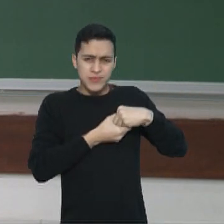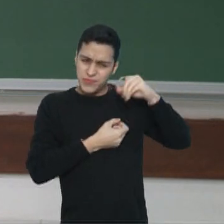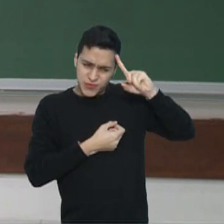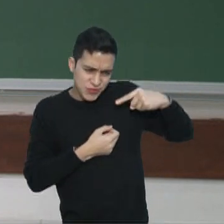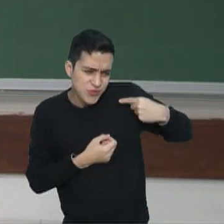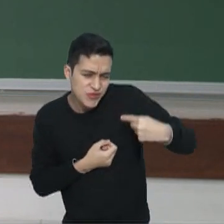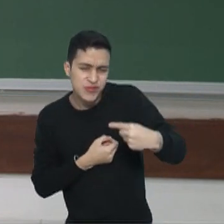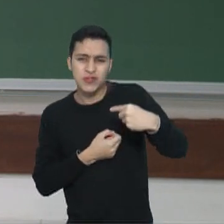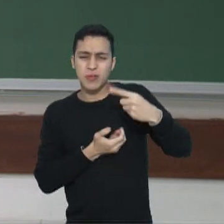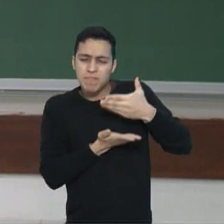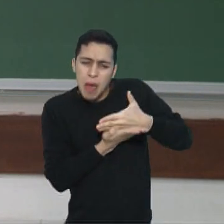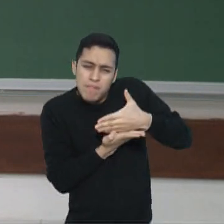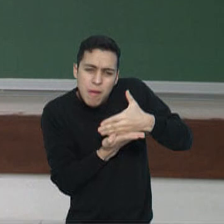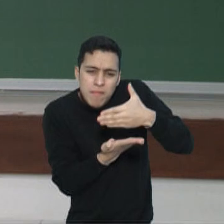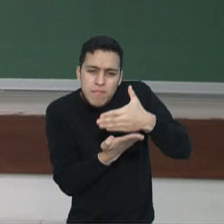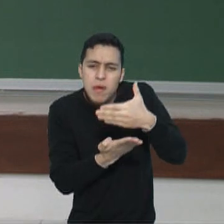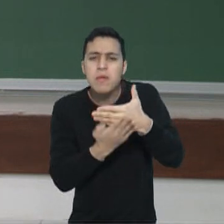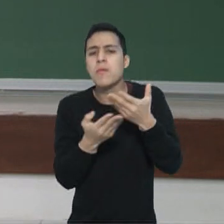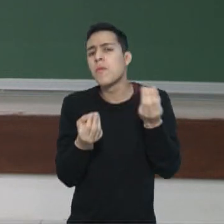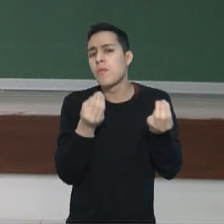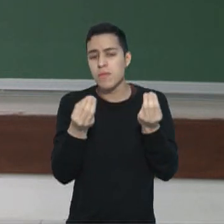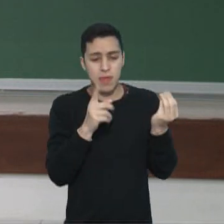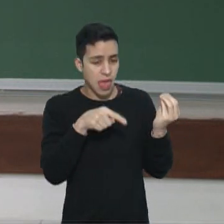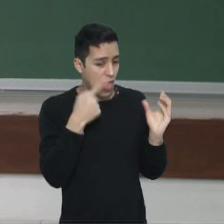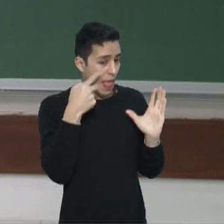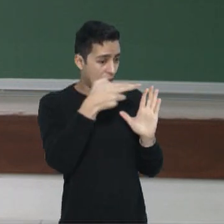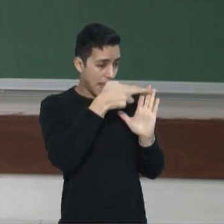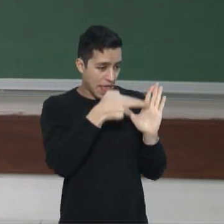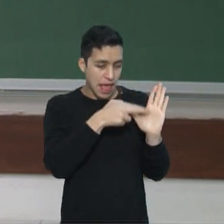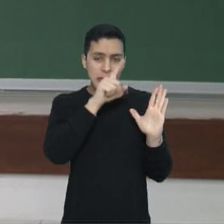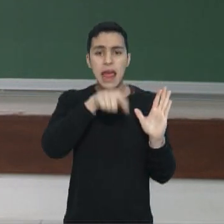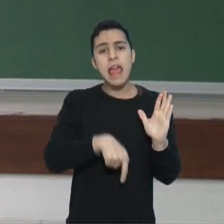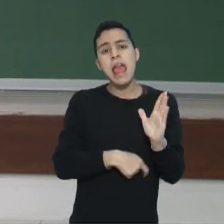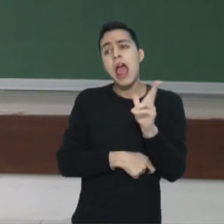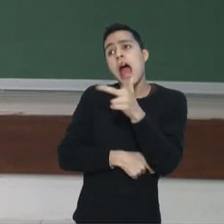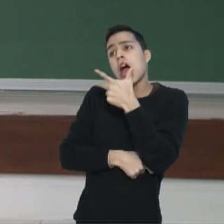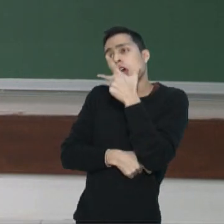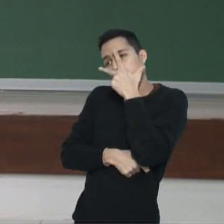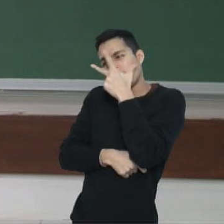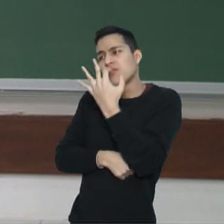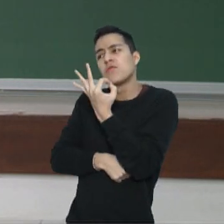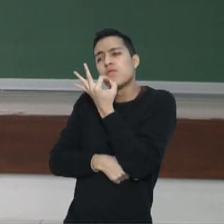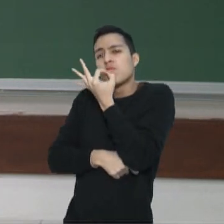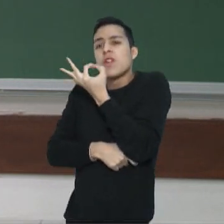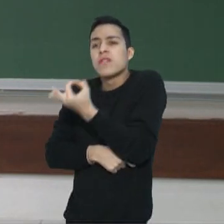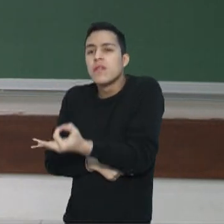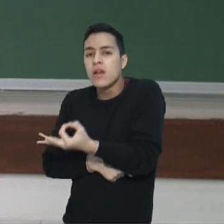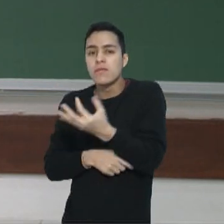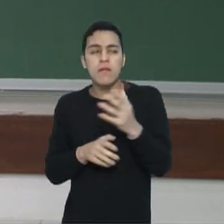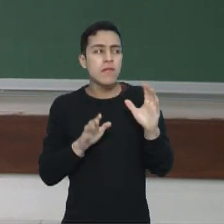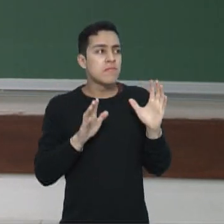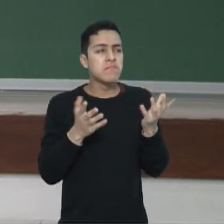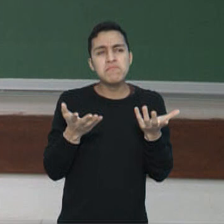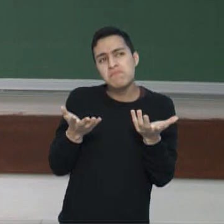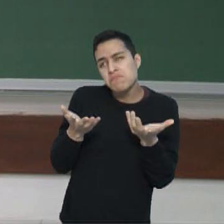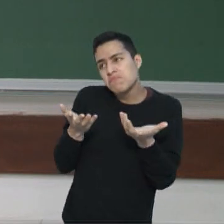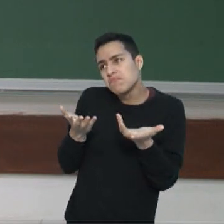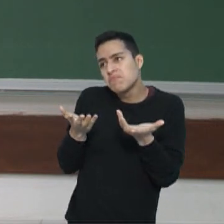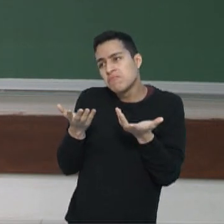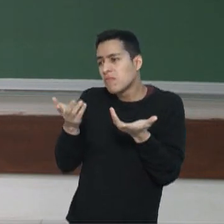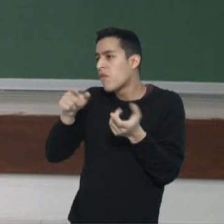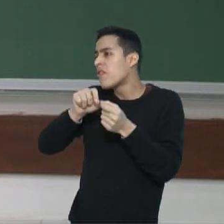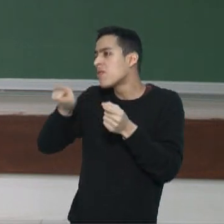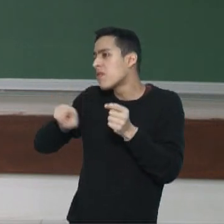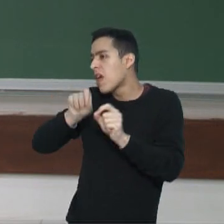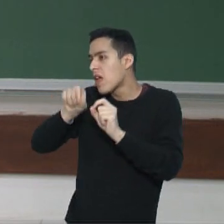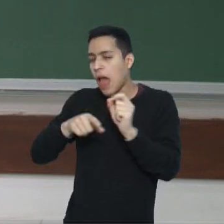sua rotina. Elas são sugestões, você sabe delas, faz se quer, se não quer, como